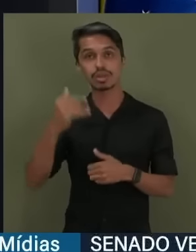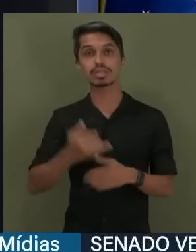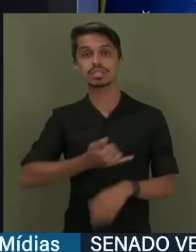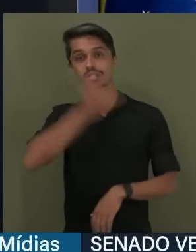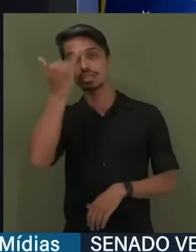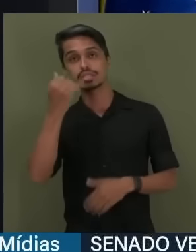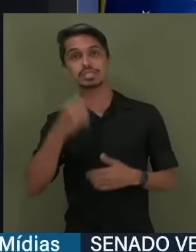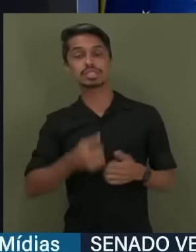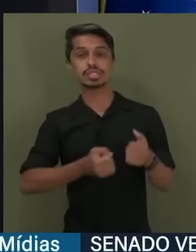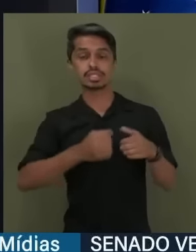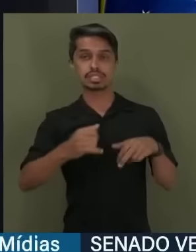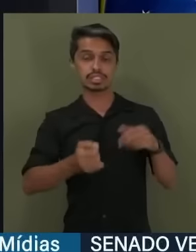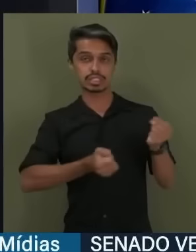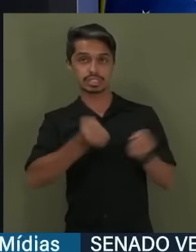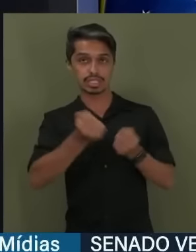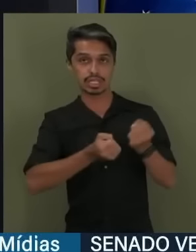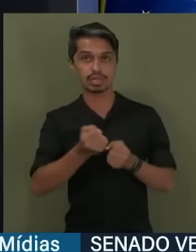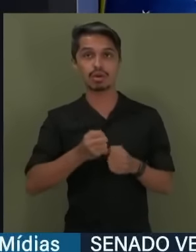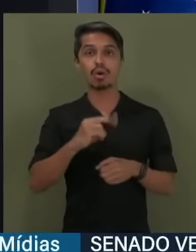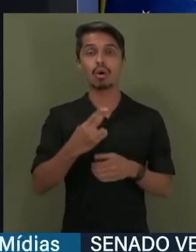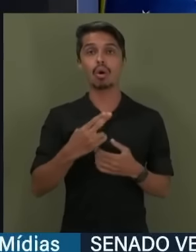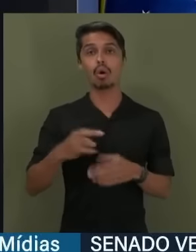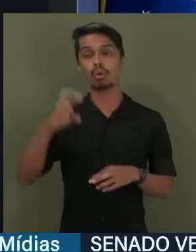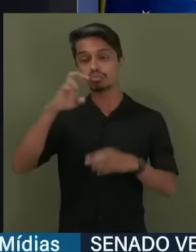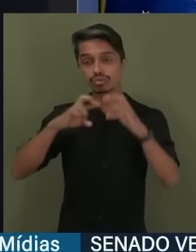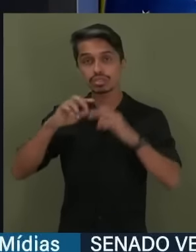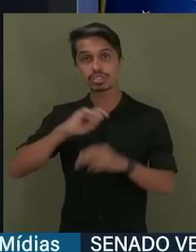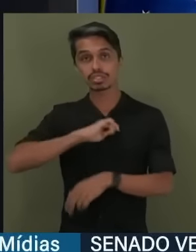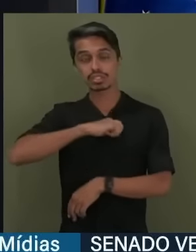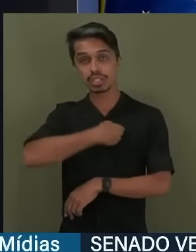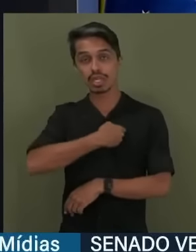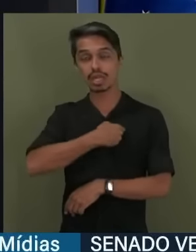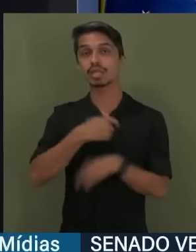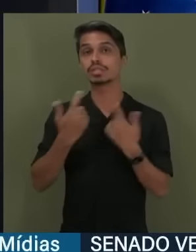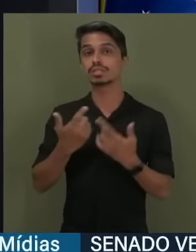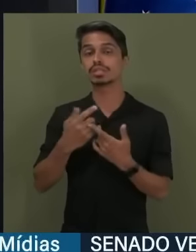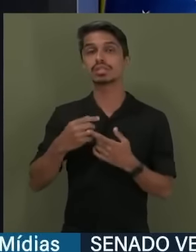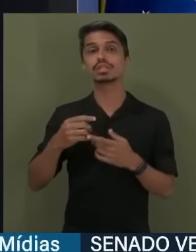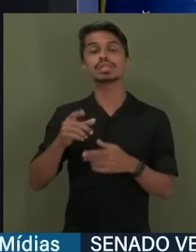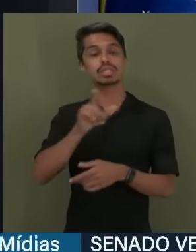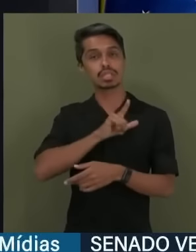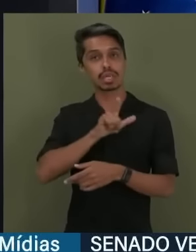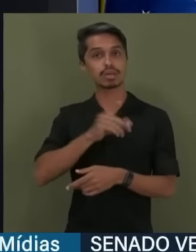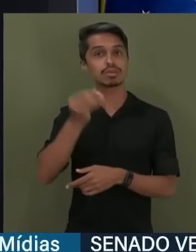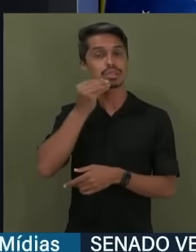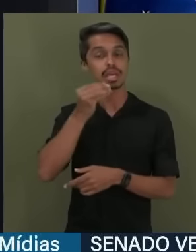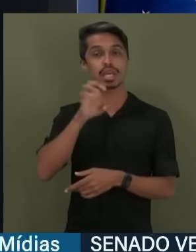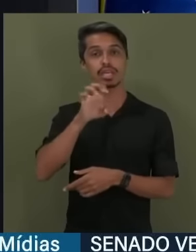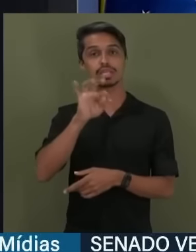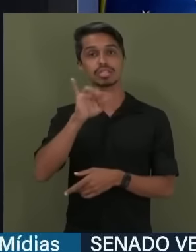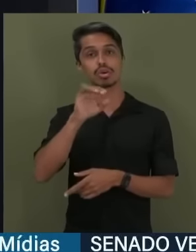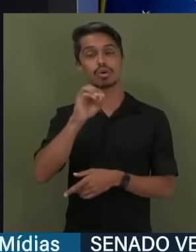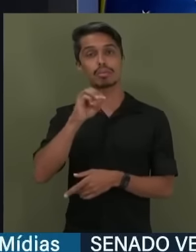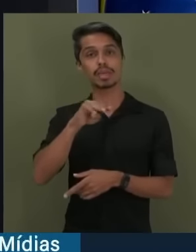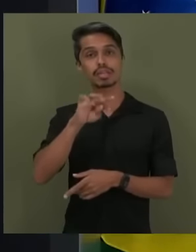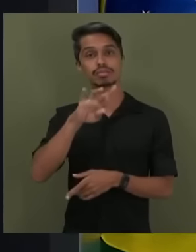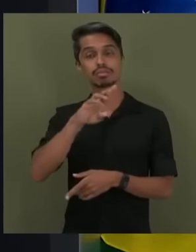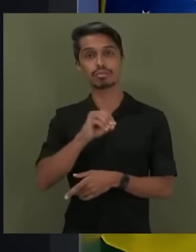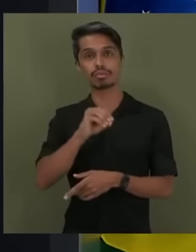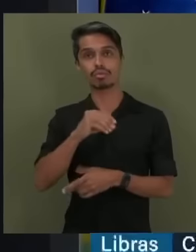de trânsito ou que for alvo de fiscalização será submetido ao teste do etilômetro. Veja que o